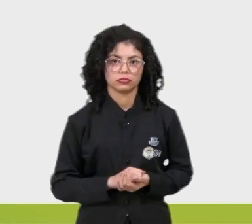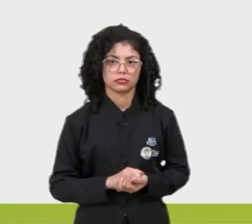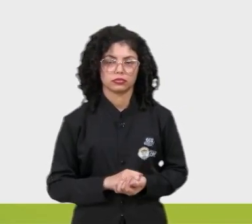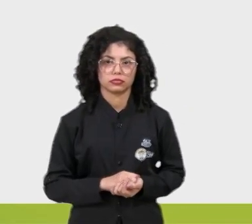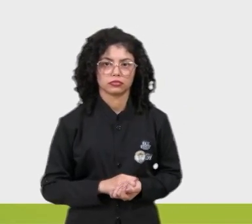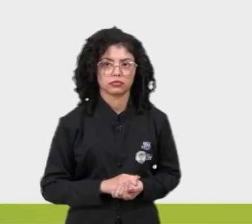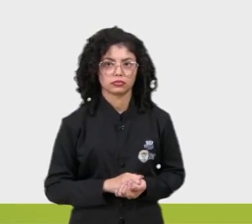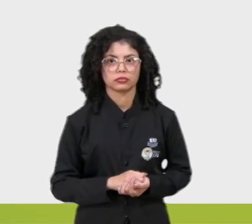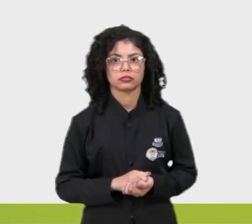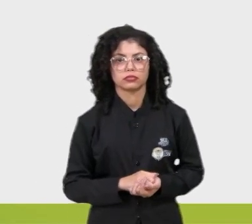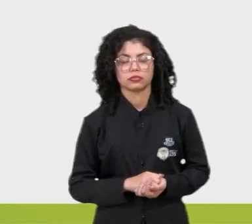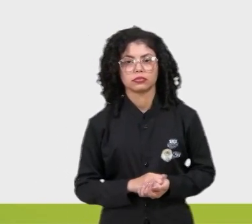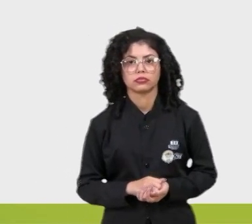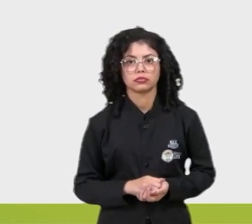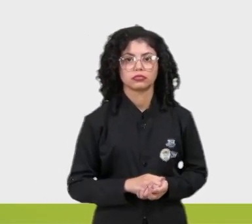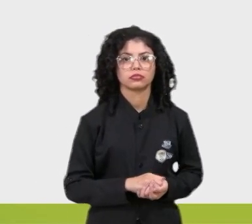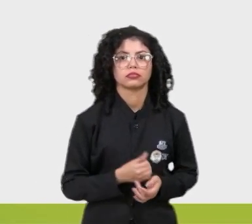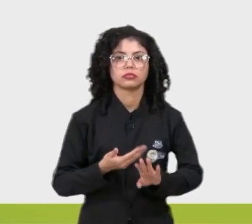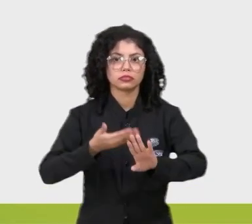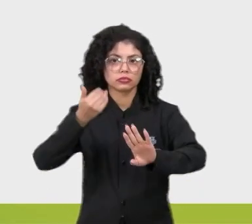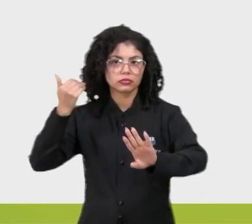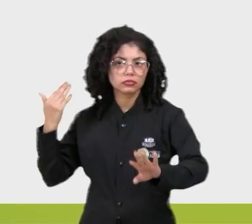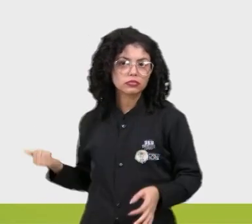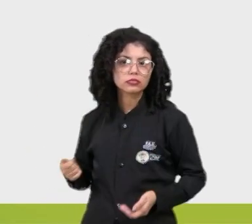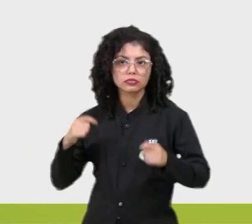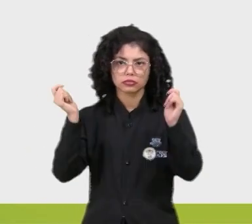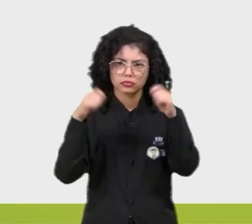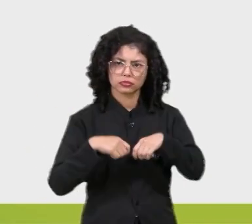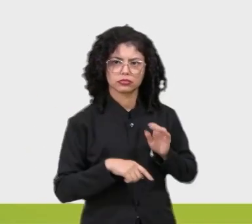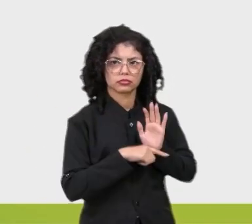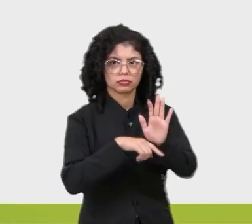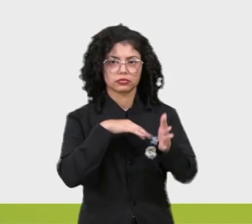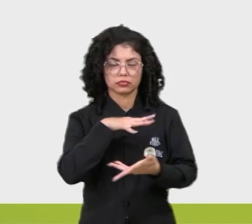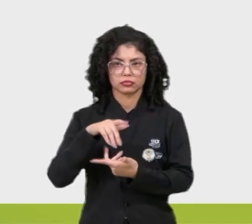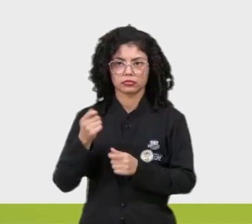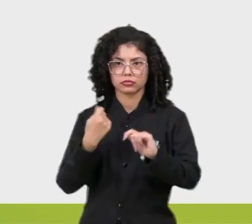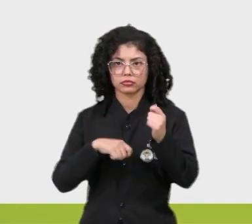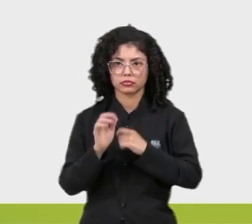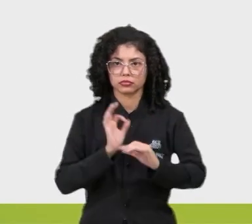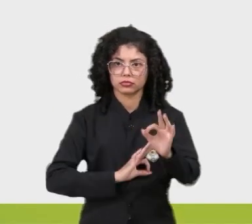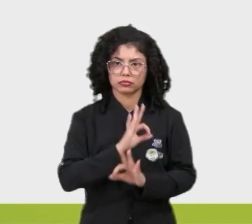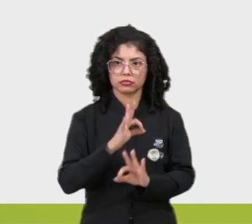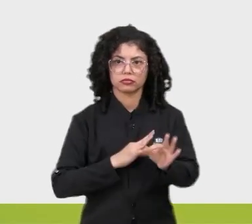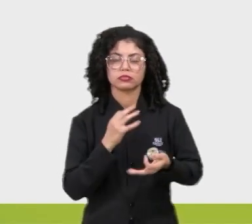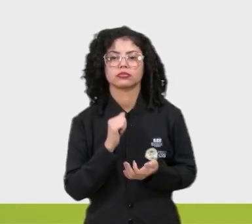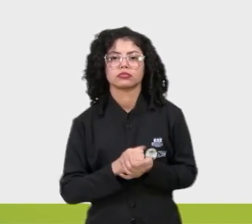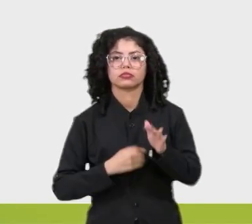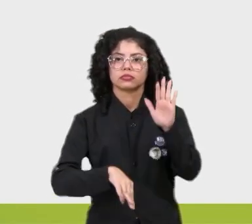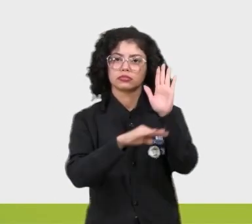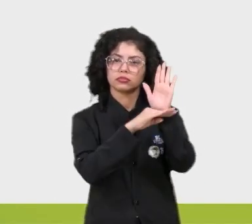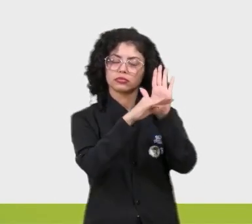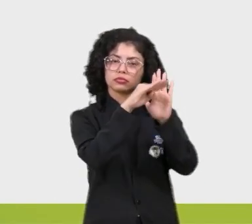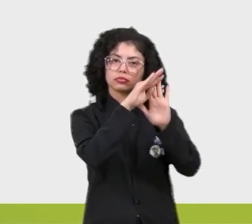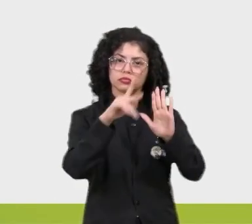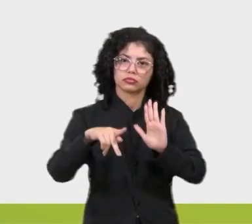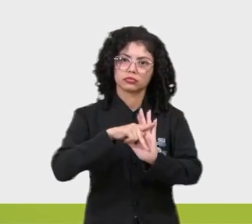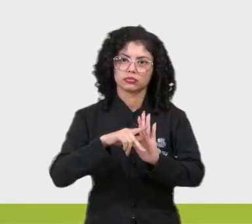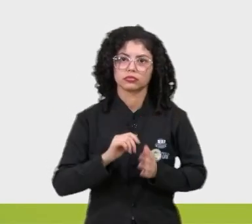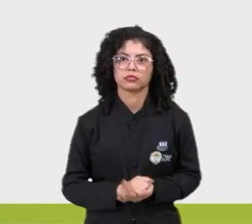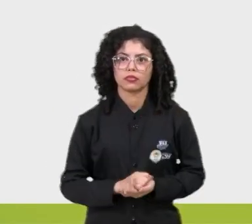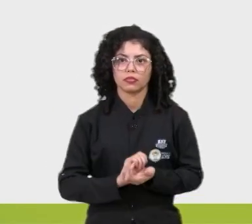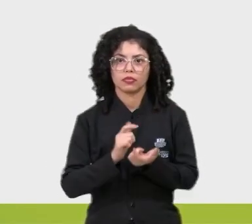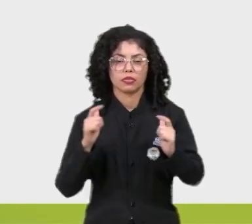aqui a questão. Foi-se o tempo em que era possível mostrar um mundo econômico organizado em camadas bem